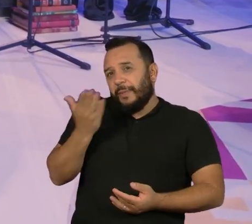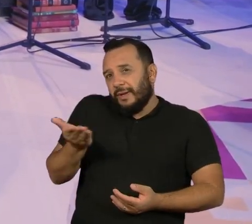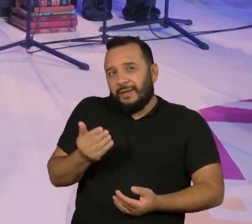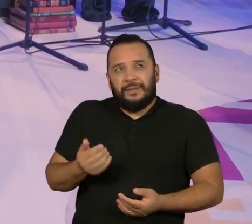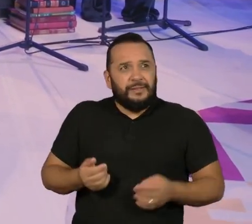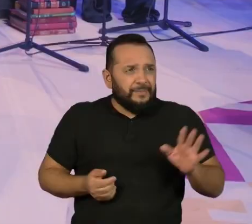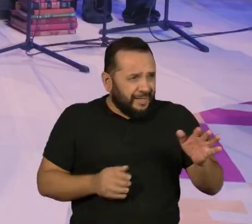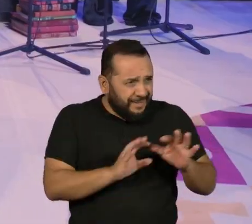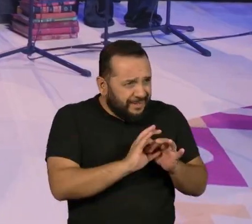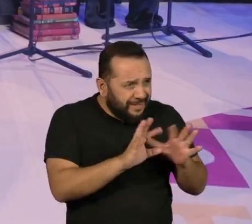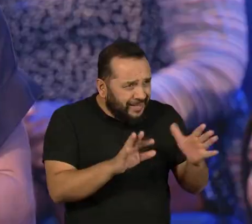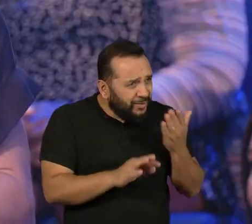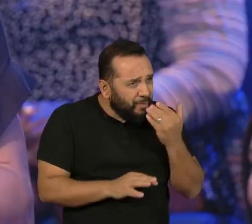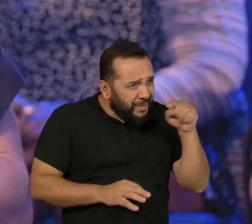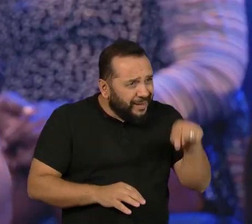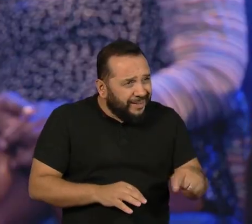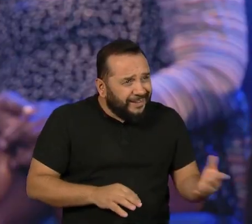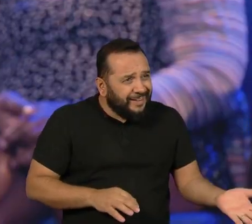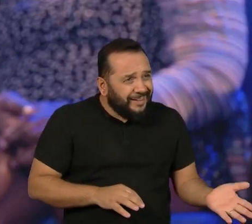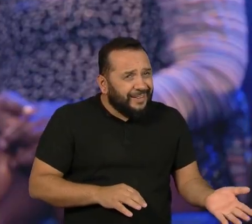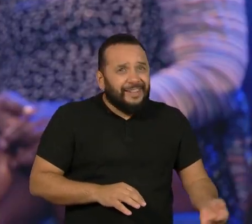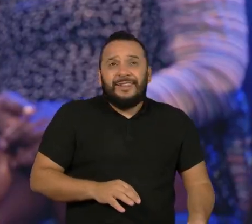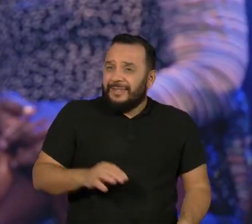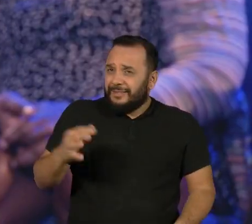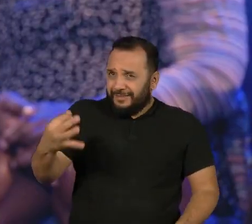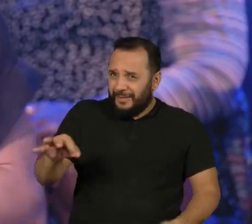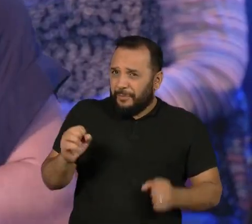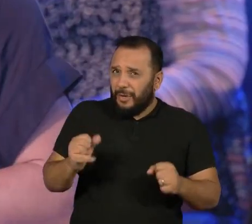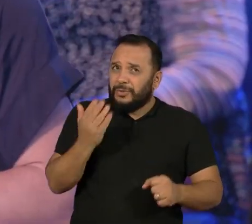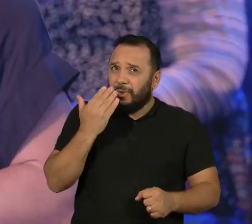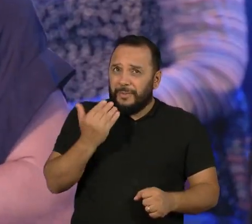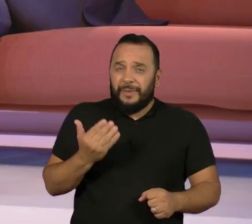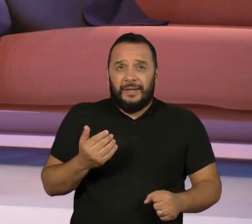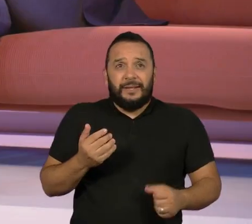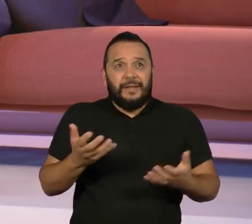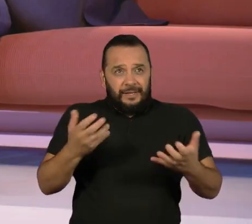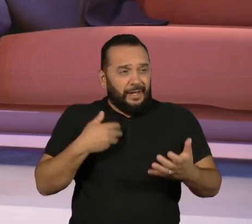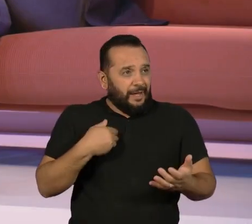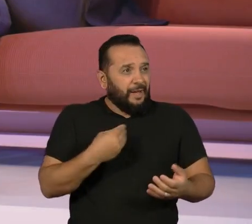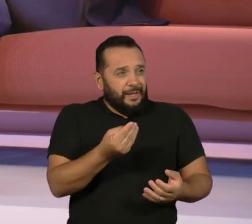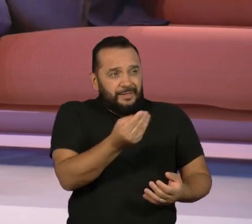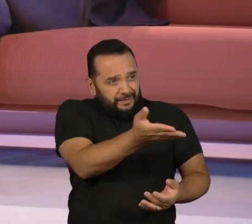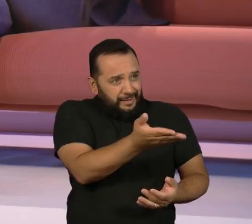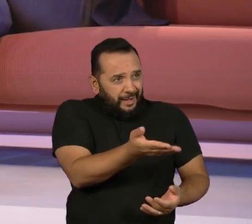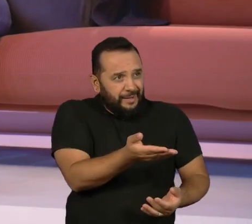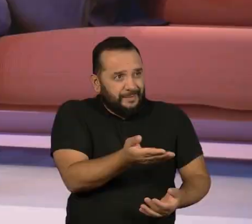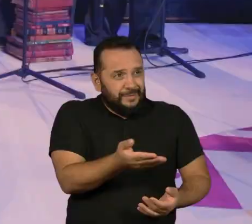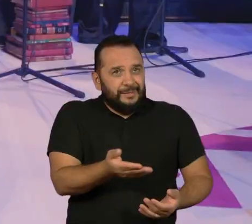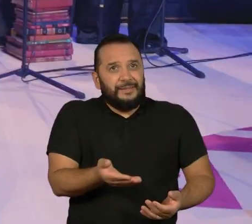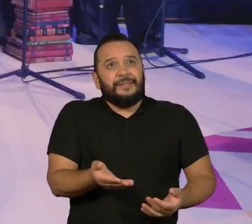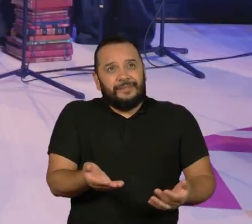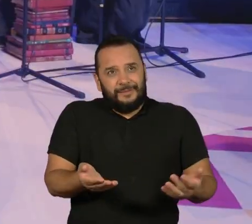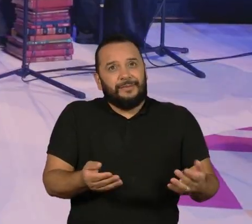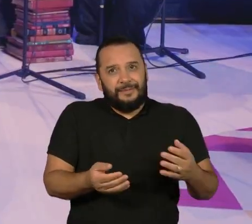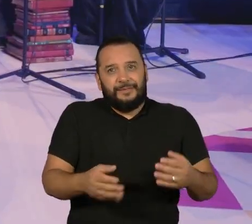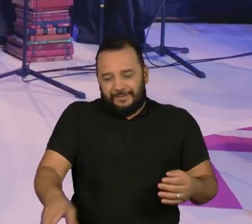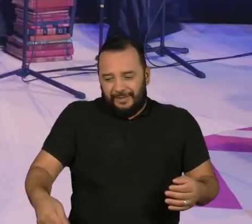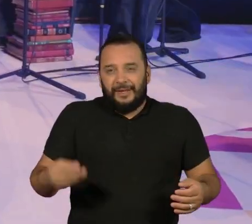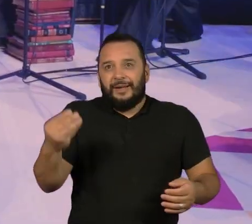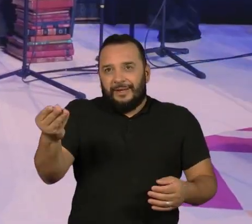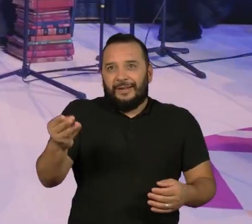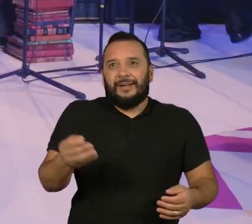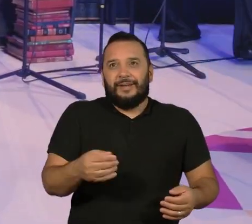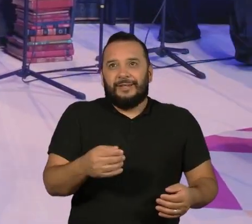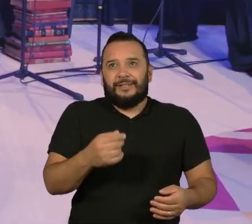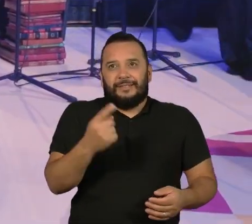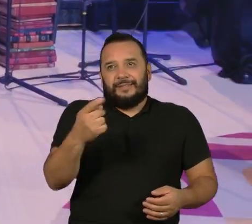é permitido comer no programa, no meio Eu do acho que programa? não é? Você quer Você não oferecer quer para o também? secretário? Quer um Dá um biscoito para o secretário.